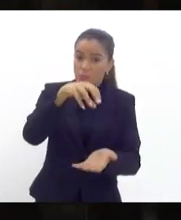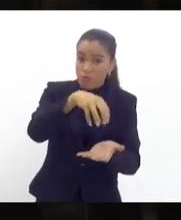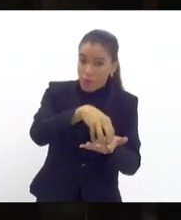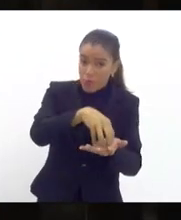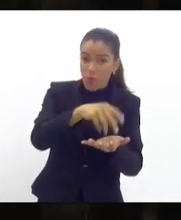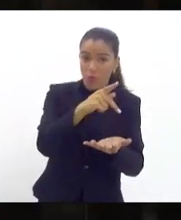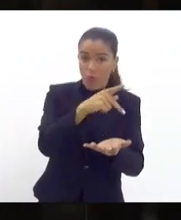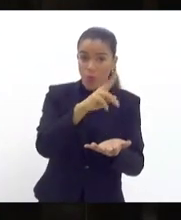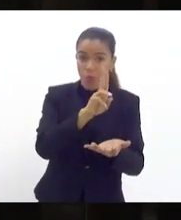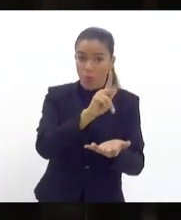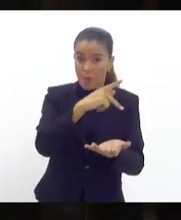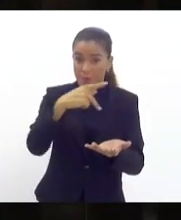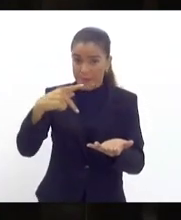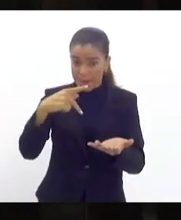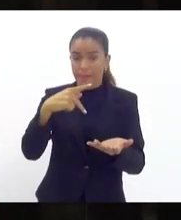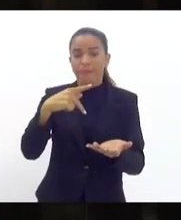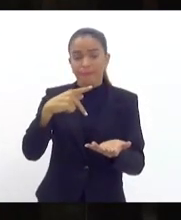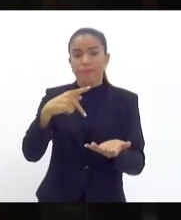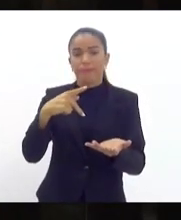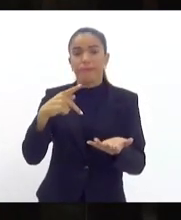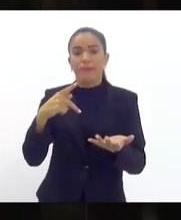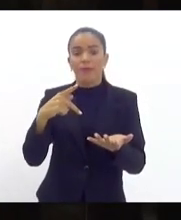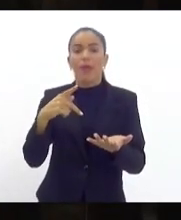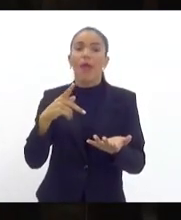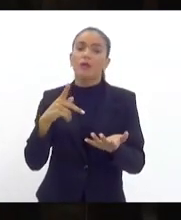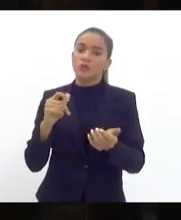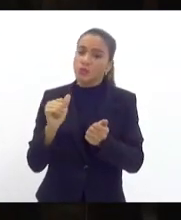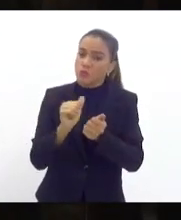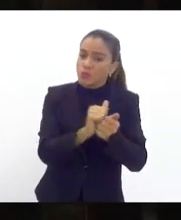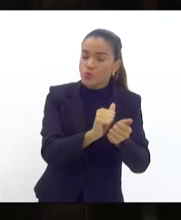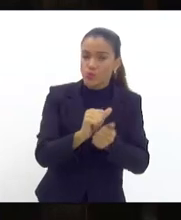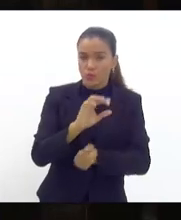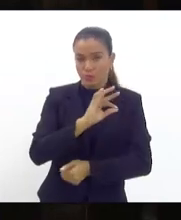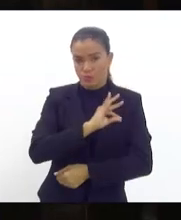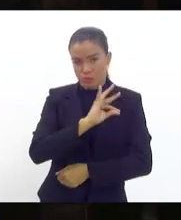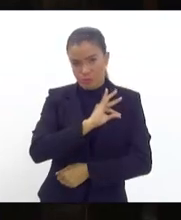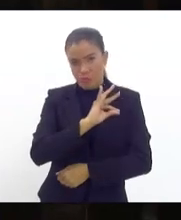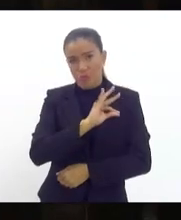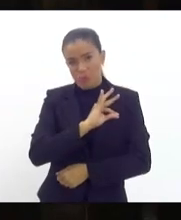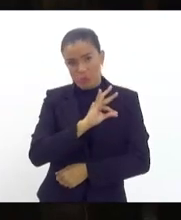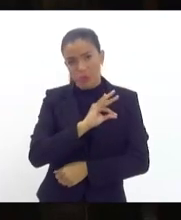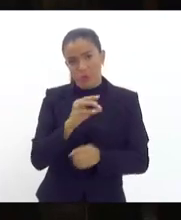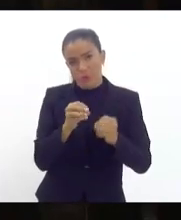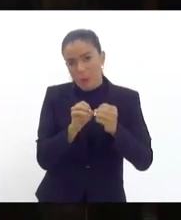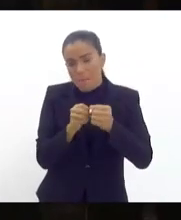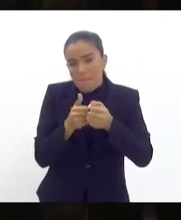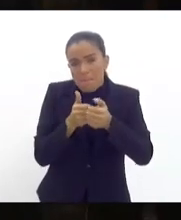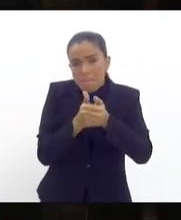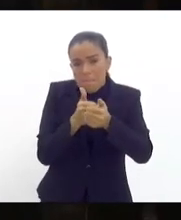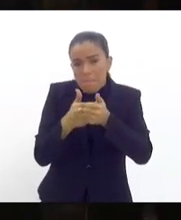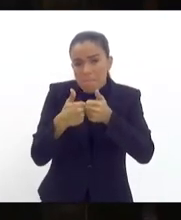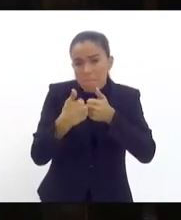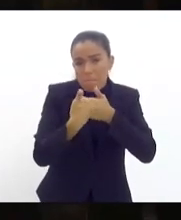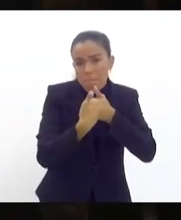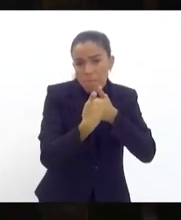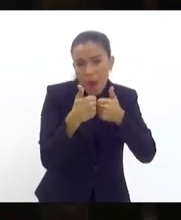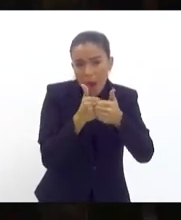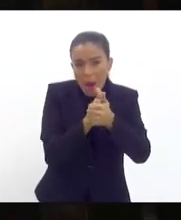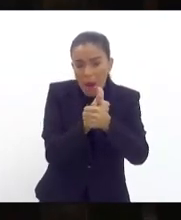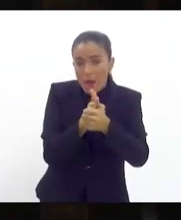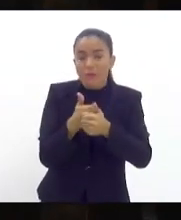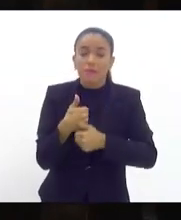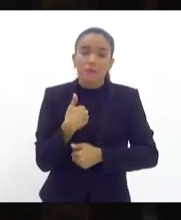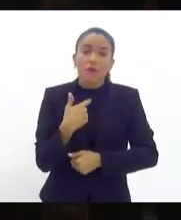as upps elas entraram com a polícia que é uma polícia de proximidade eu acho que é a época faltou